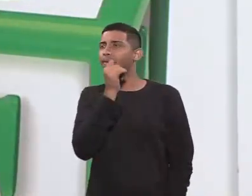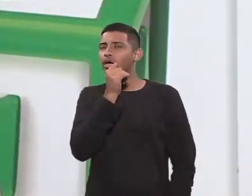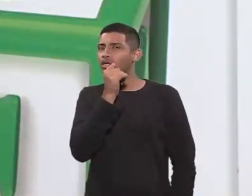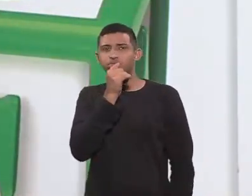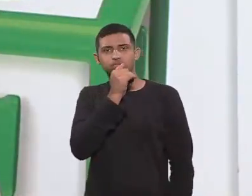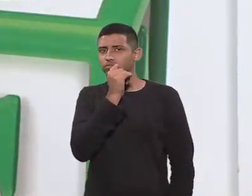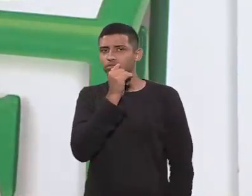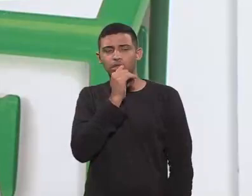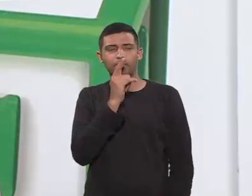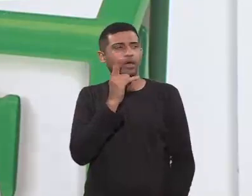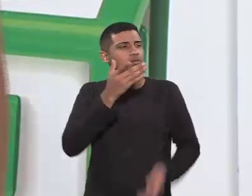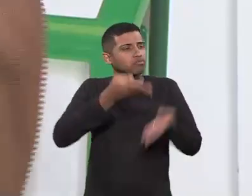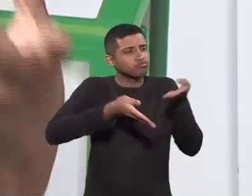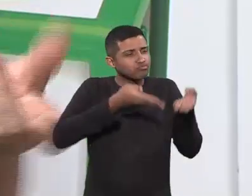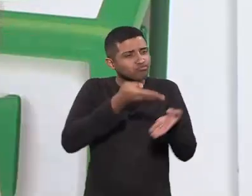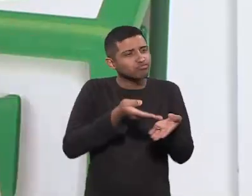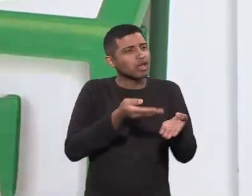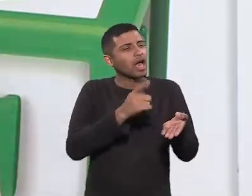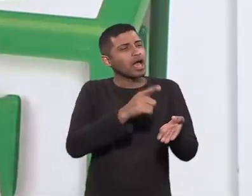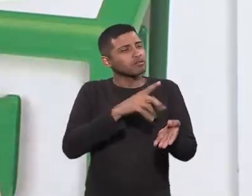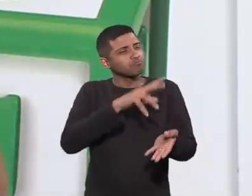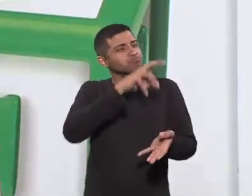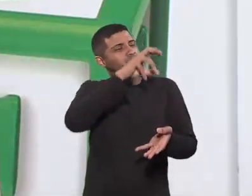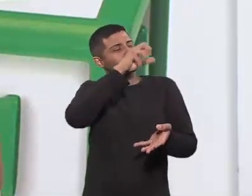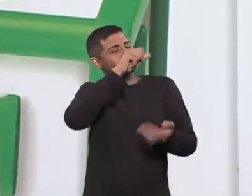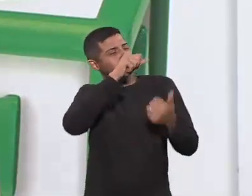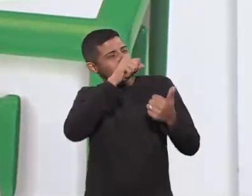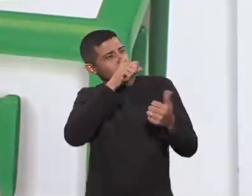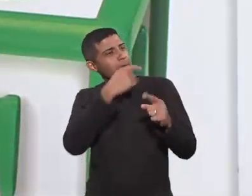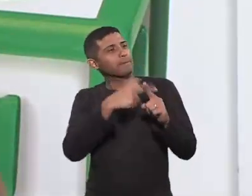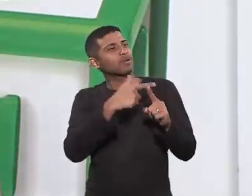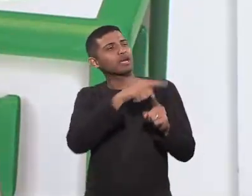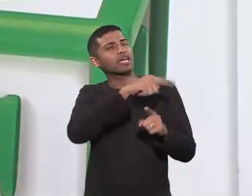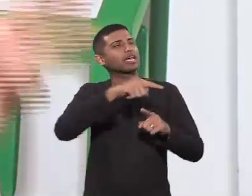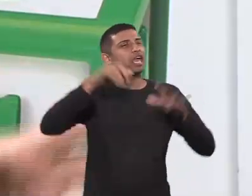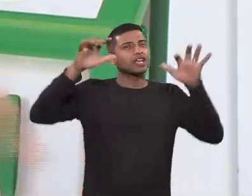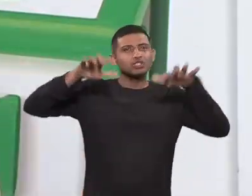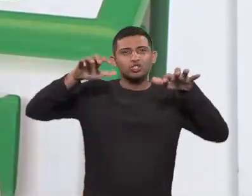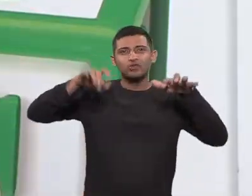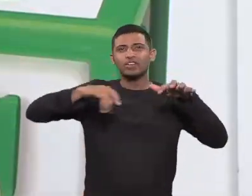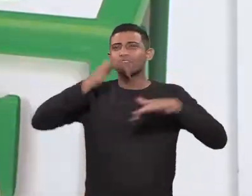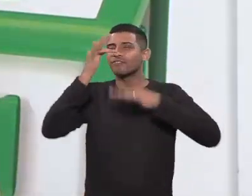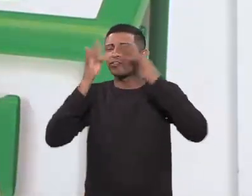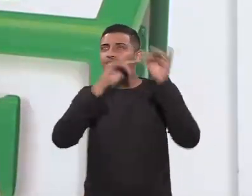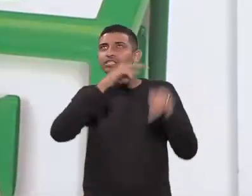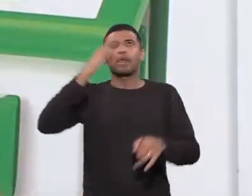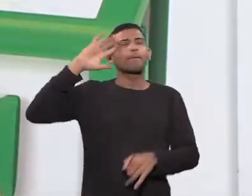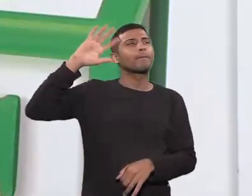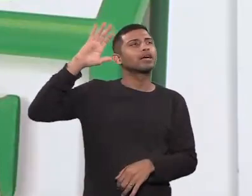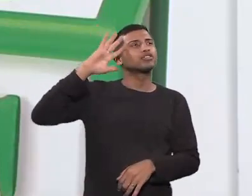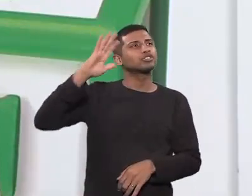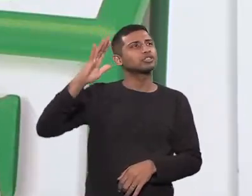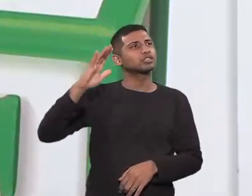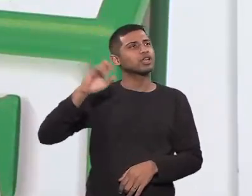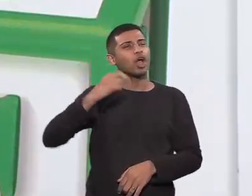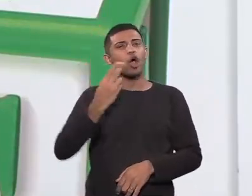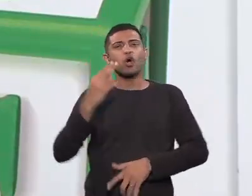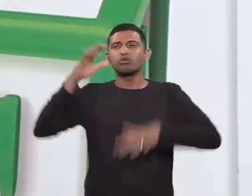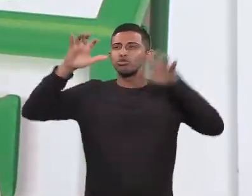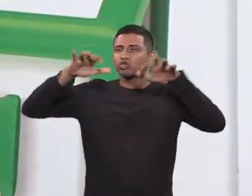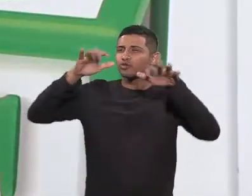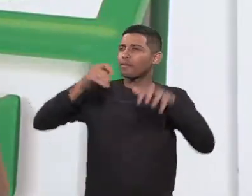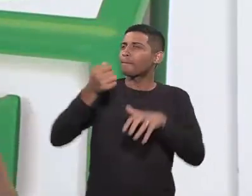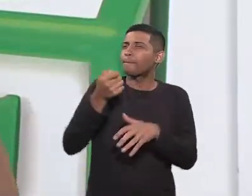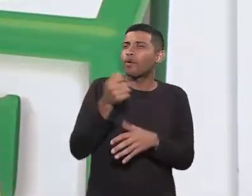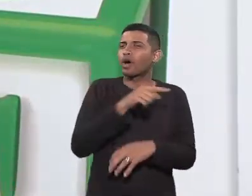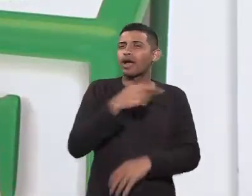não, acolhia, não, por isso que ela tá tão cheirosa, ela pensa em chuva de flores aqui num lugar que nem chuva tem, mas pouca chuva tem, mas